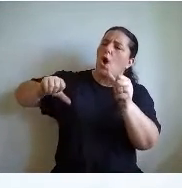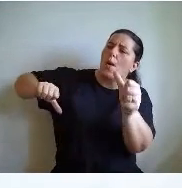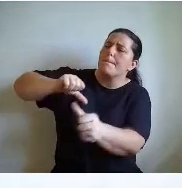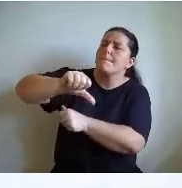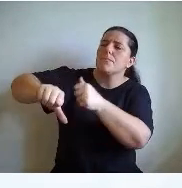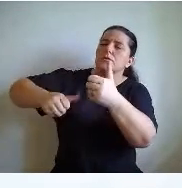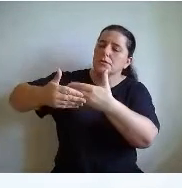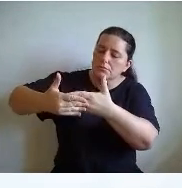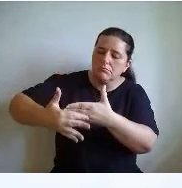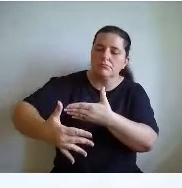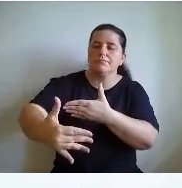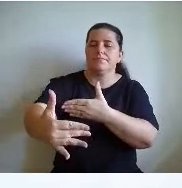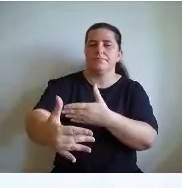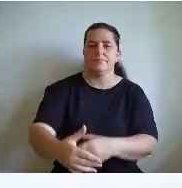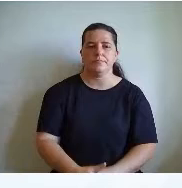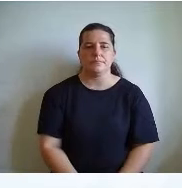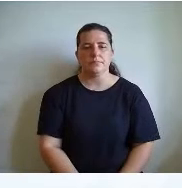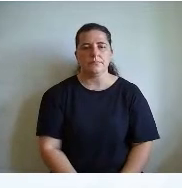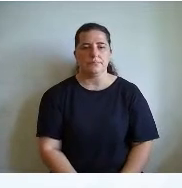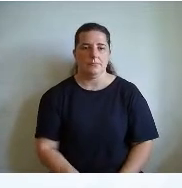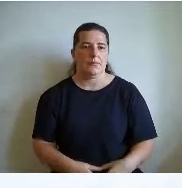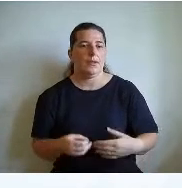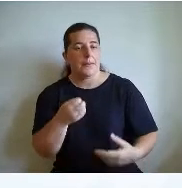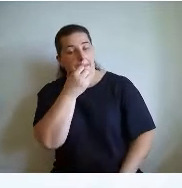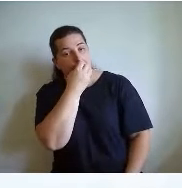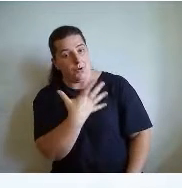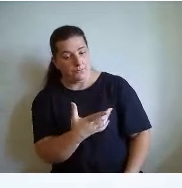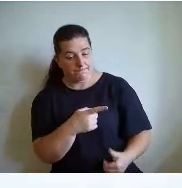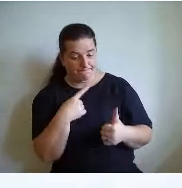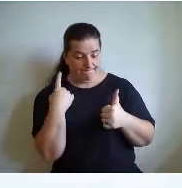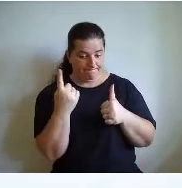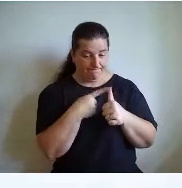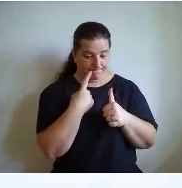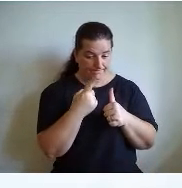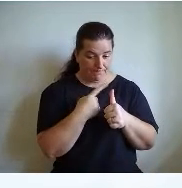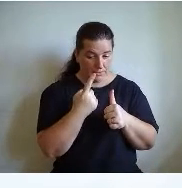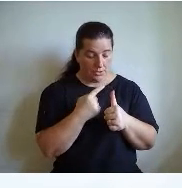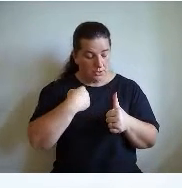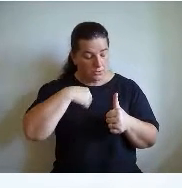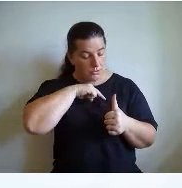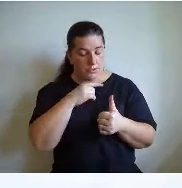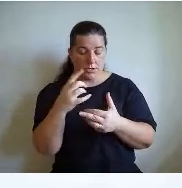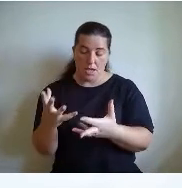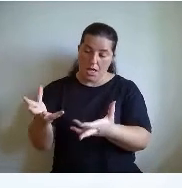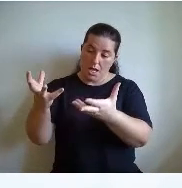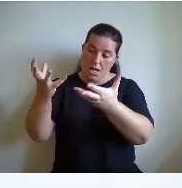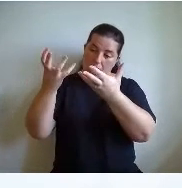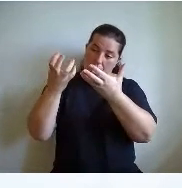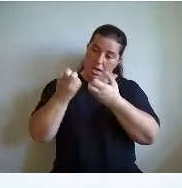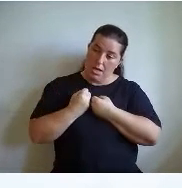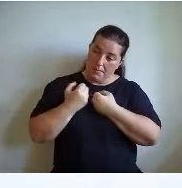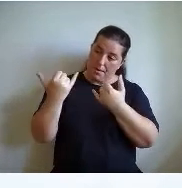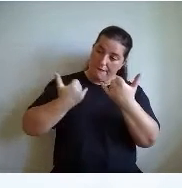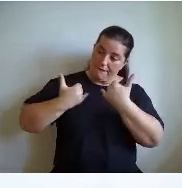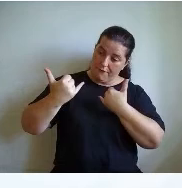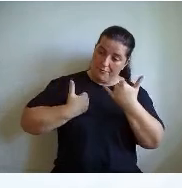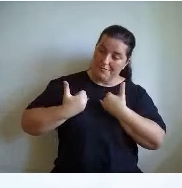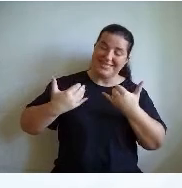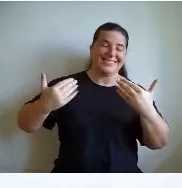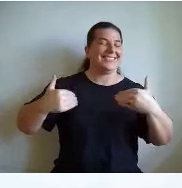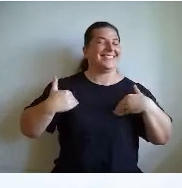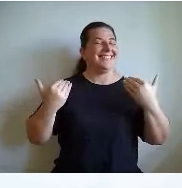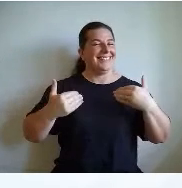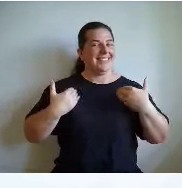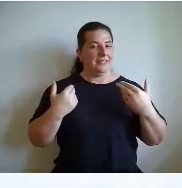Bom, primeiro que a gente recebe a notícia com muita alegria, né? Por